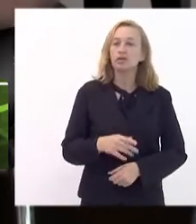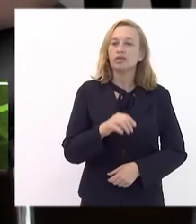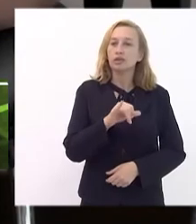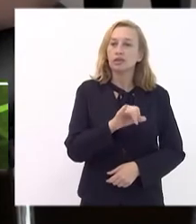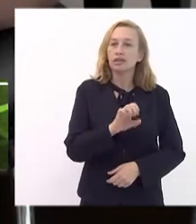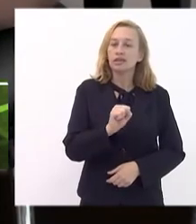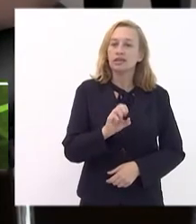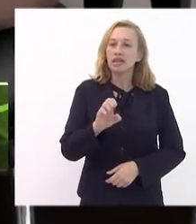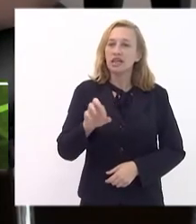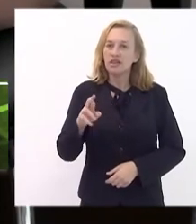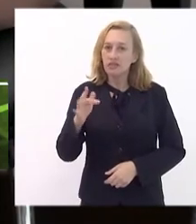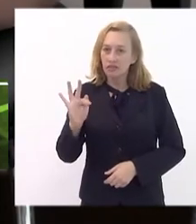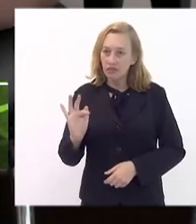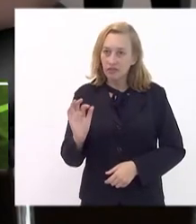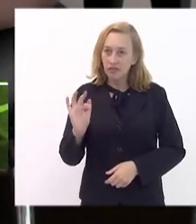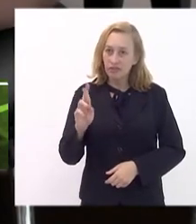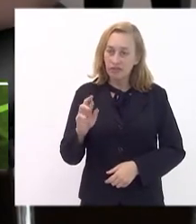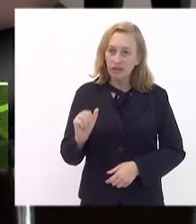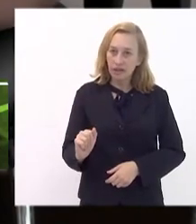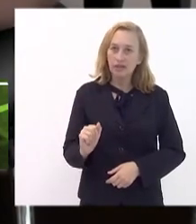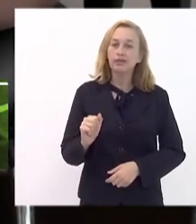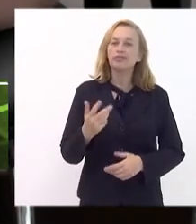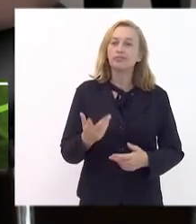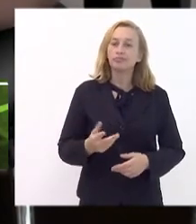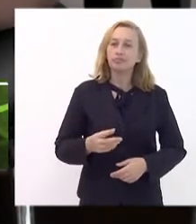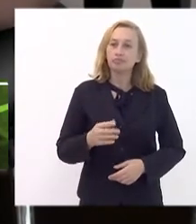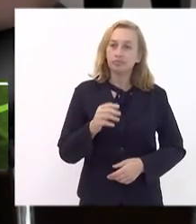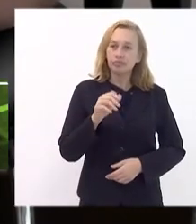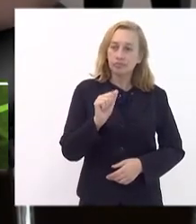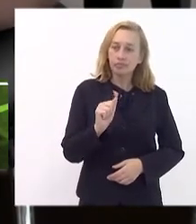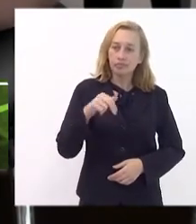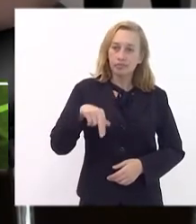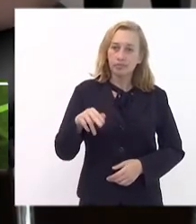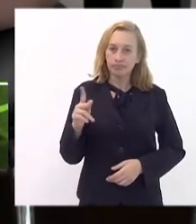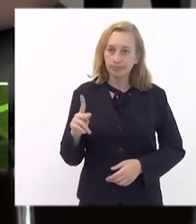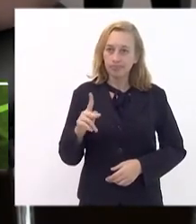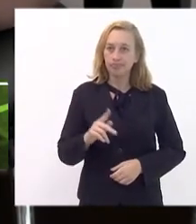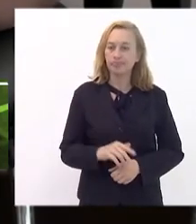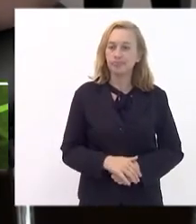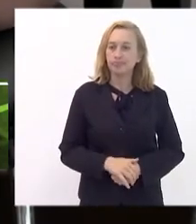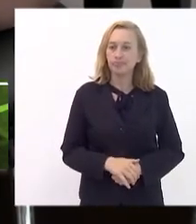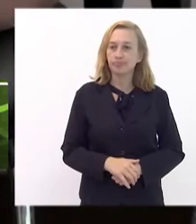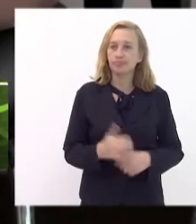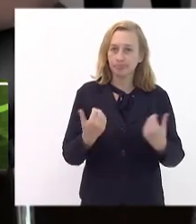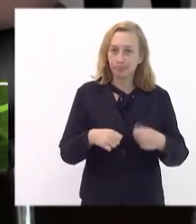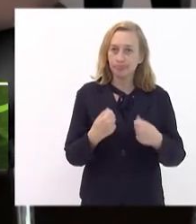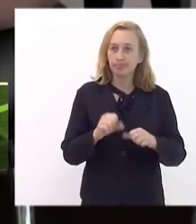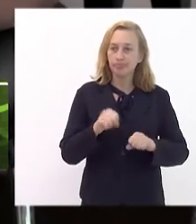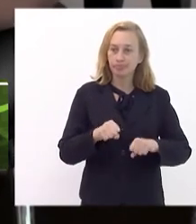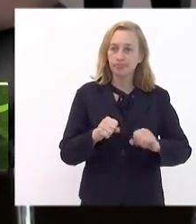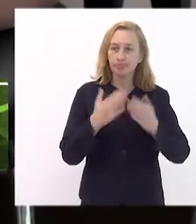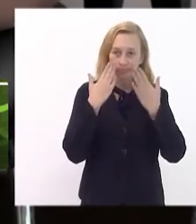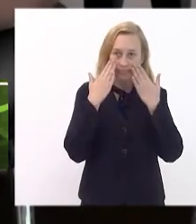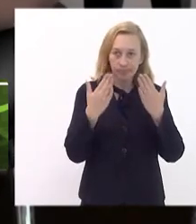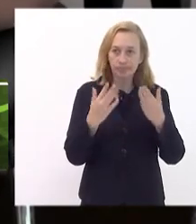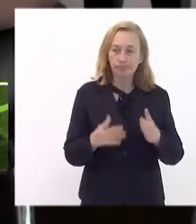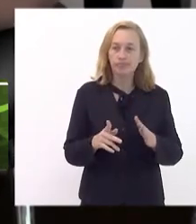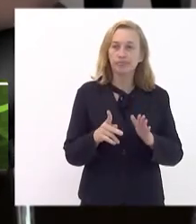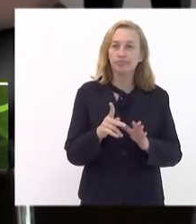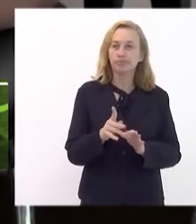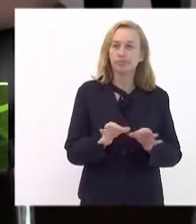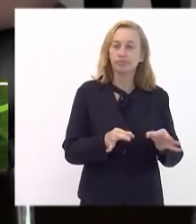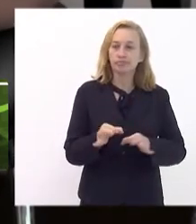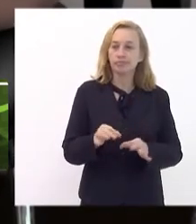né? Comitê, MP, enfim. Então a gente vai precisar apresentar esse projeto uma vez por